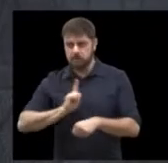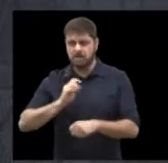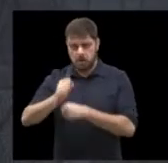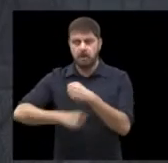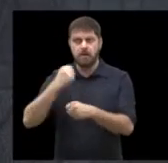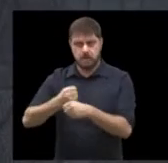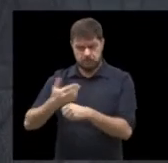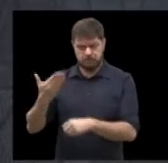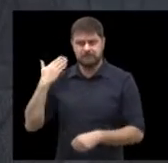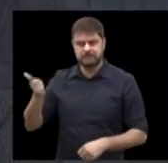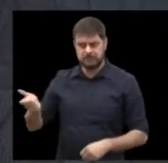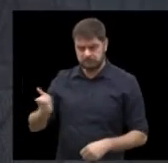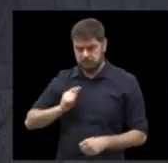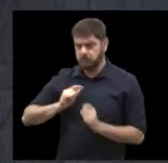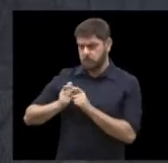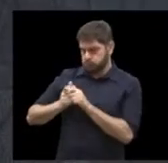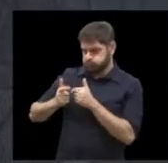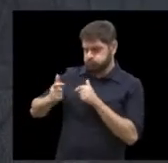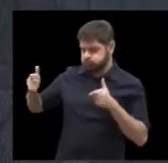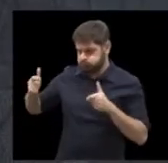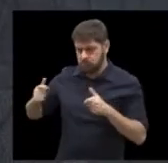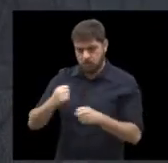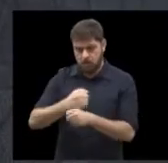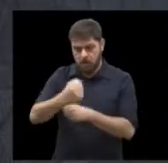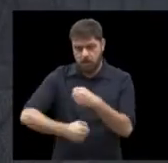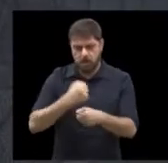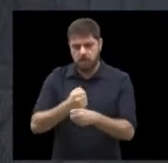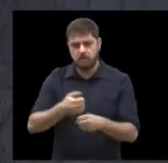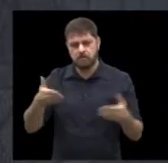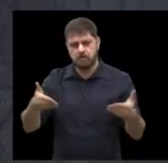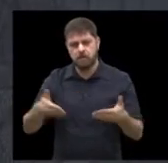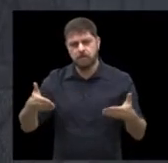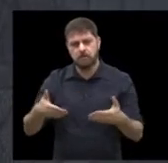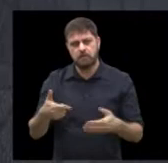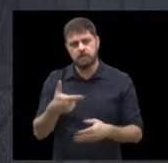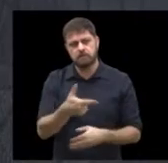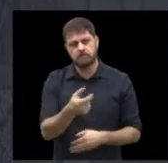passado. Este ano, agora de